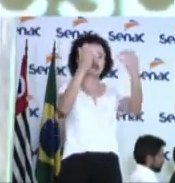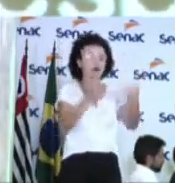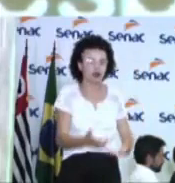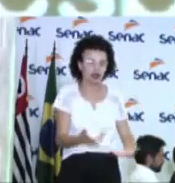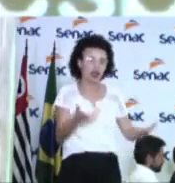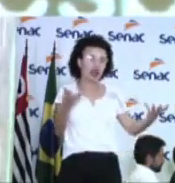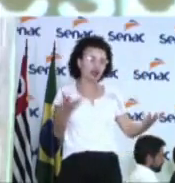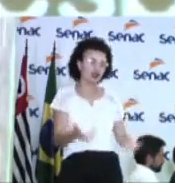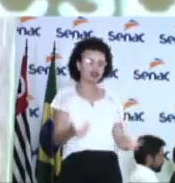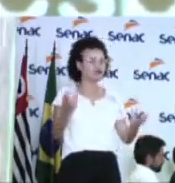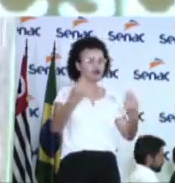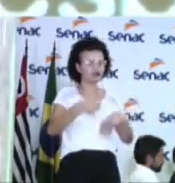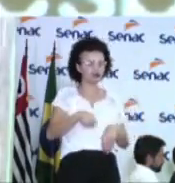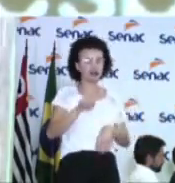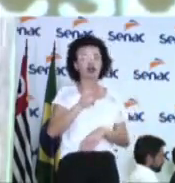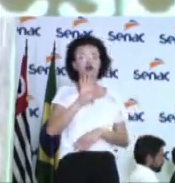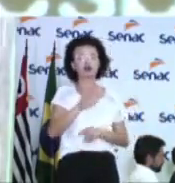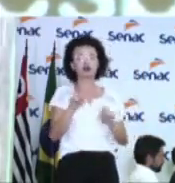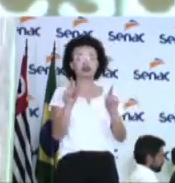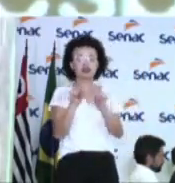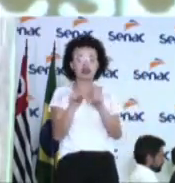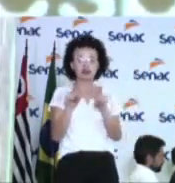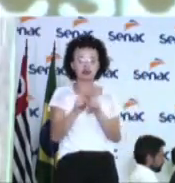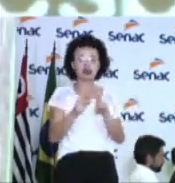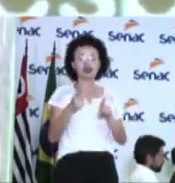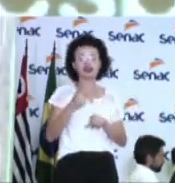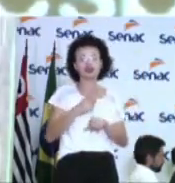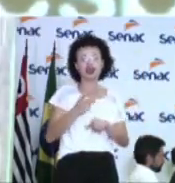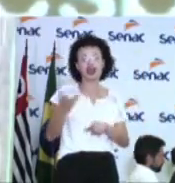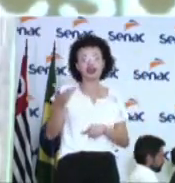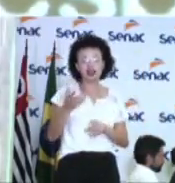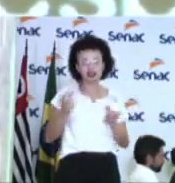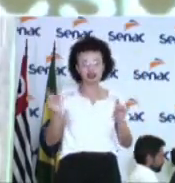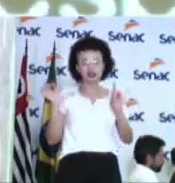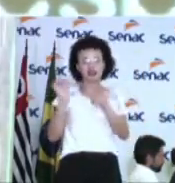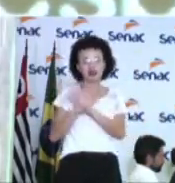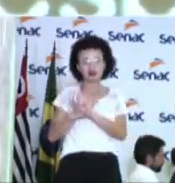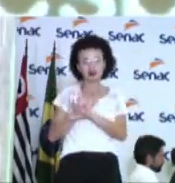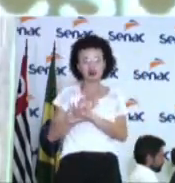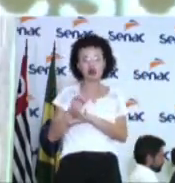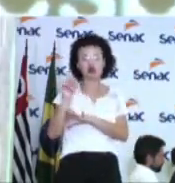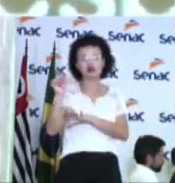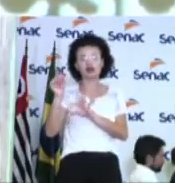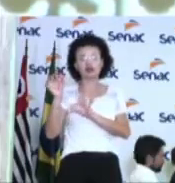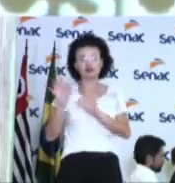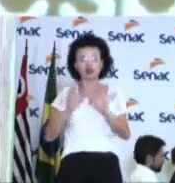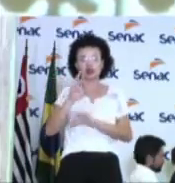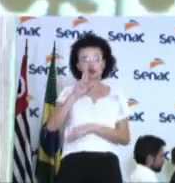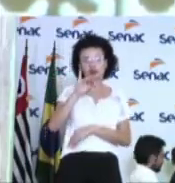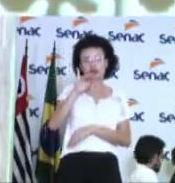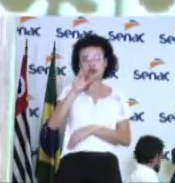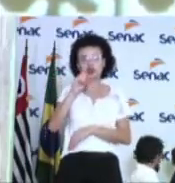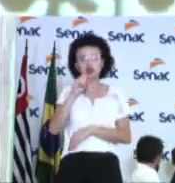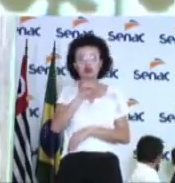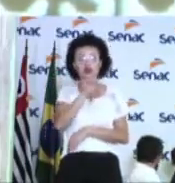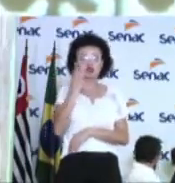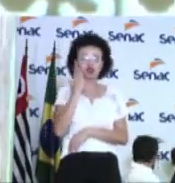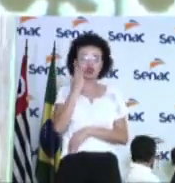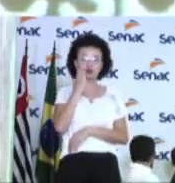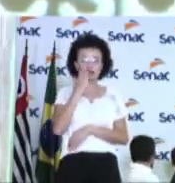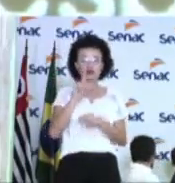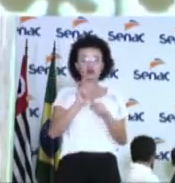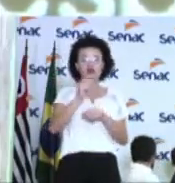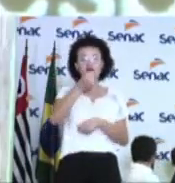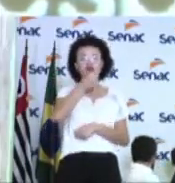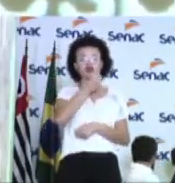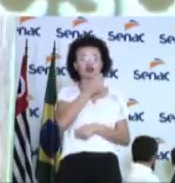eu trouxe. E a gente acabou de fazer também um outro projeto de Clear, da Unilever, não sei se vocês viram, com os Desimpedidos, que a gente fez uma